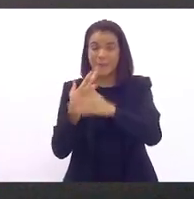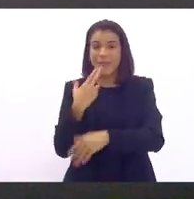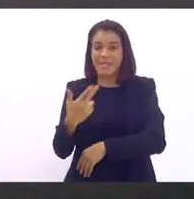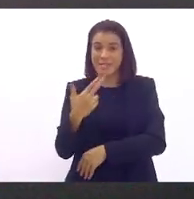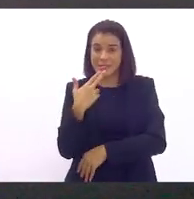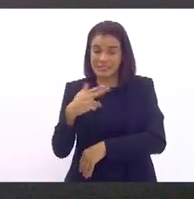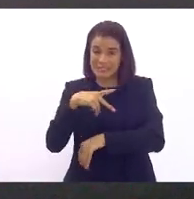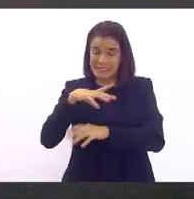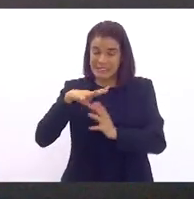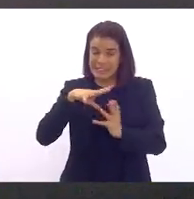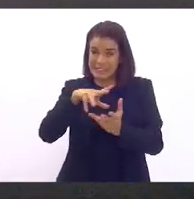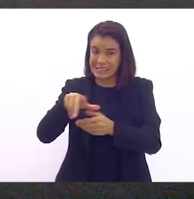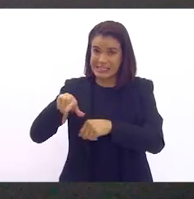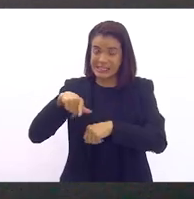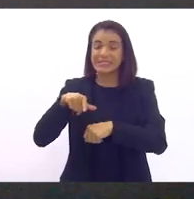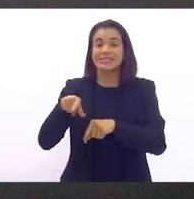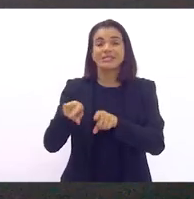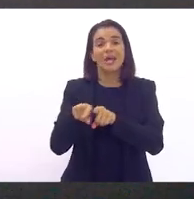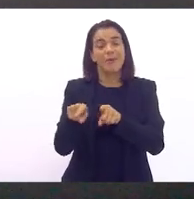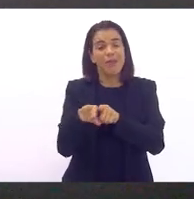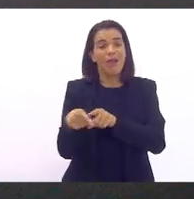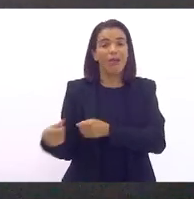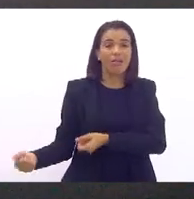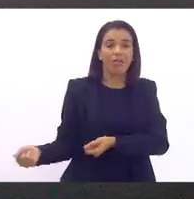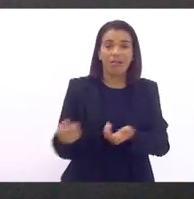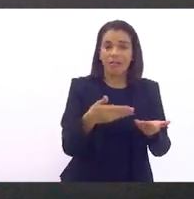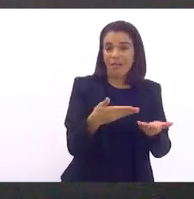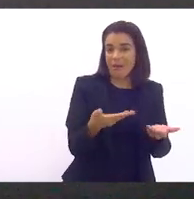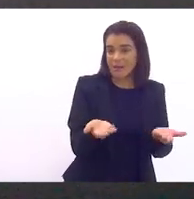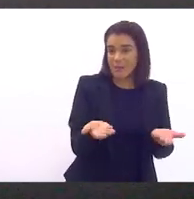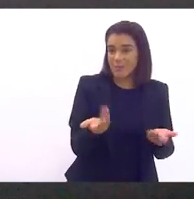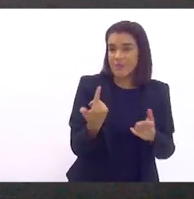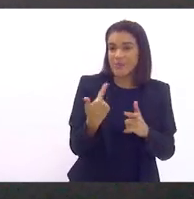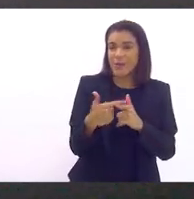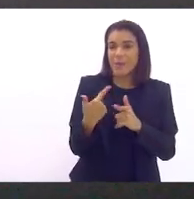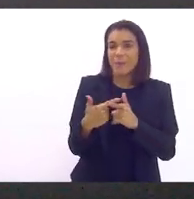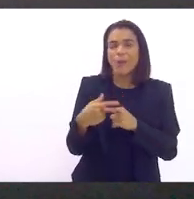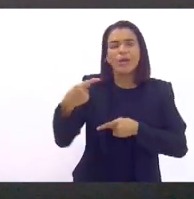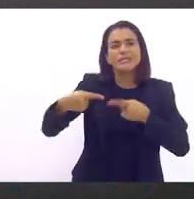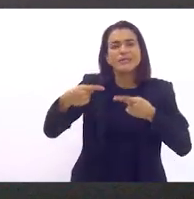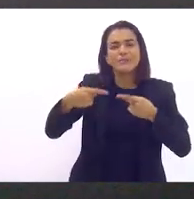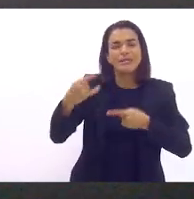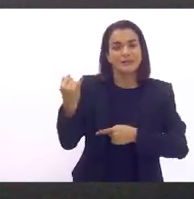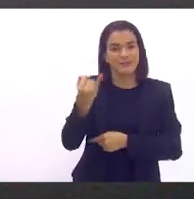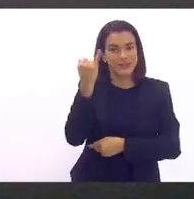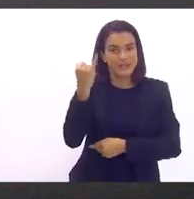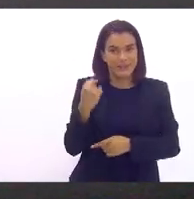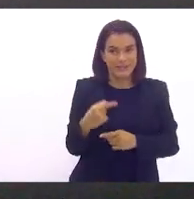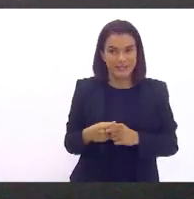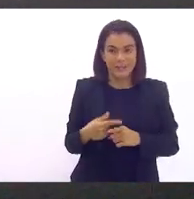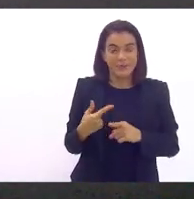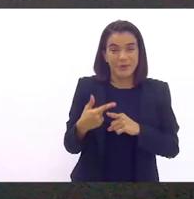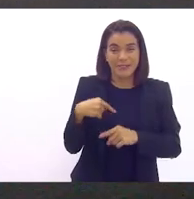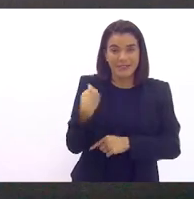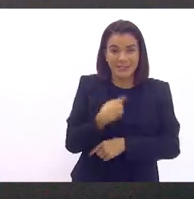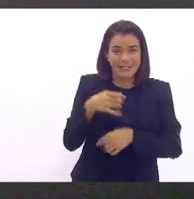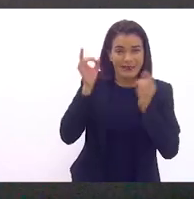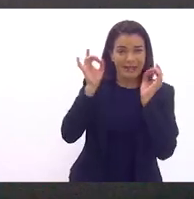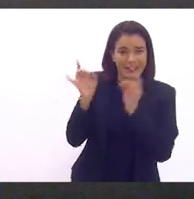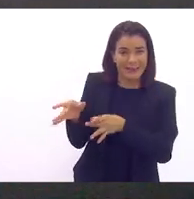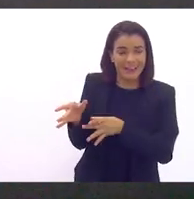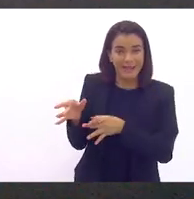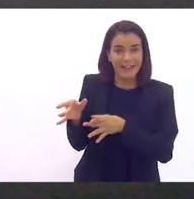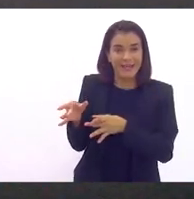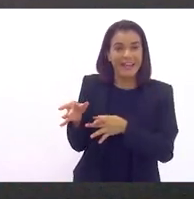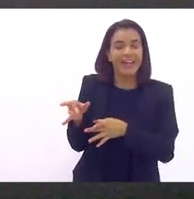fornecessem produtos para o poder público brasileiro por que que esse debate é tão importante porque se a gente abre mão disso a gente